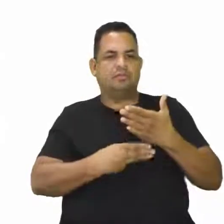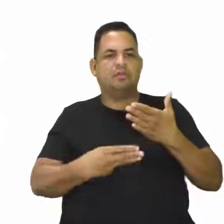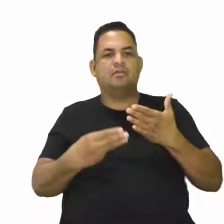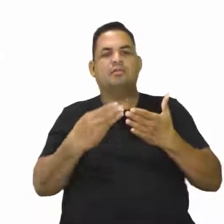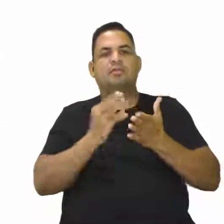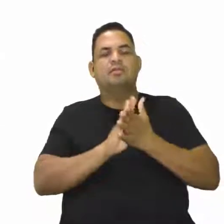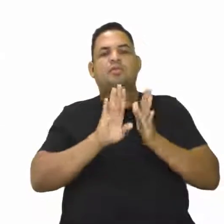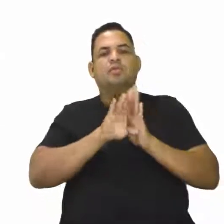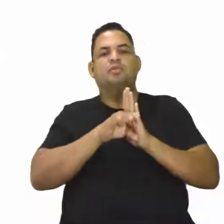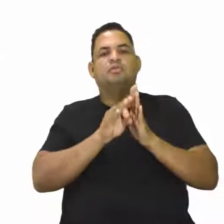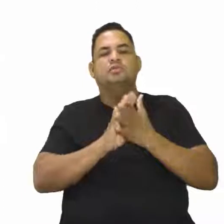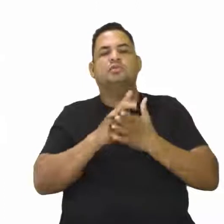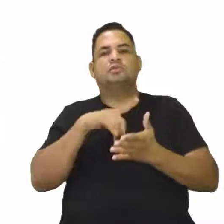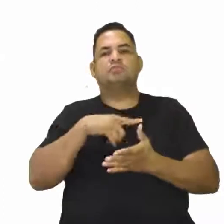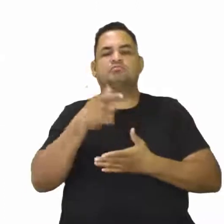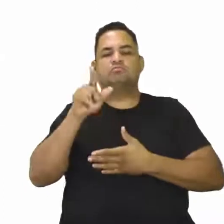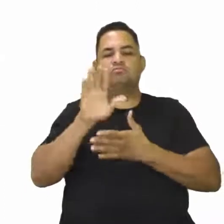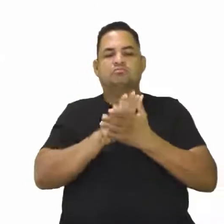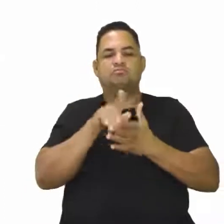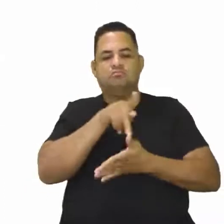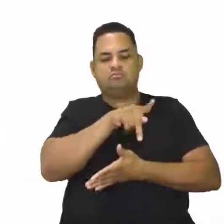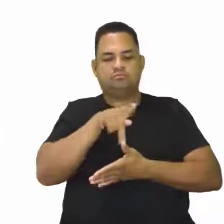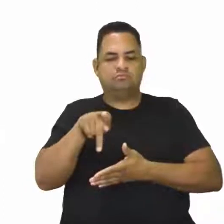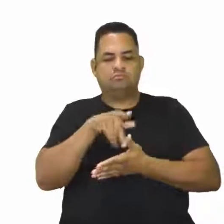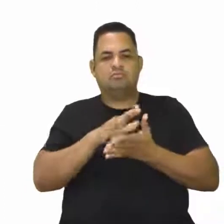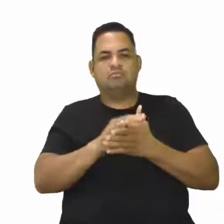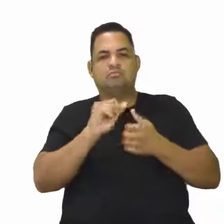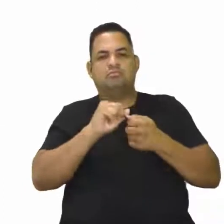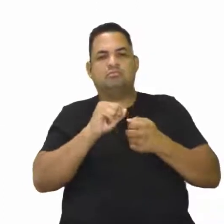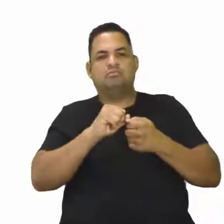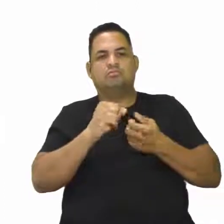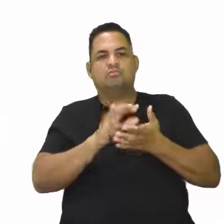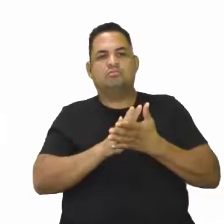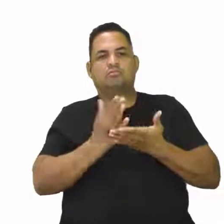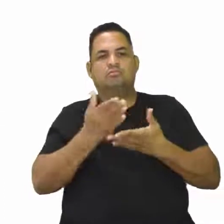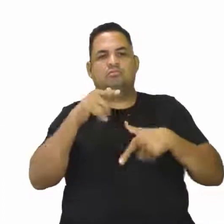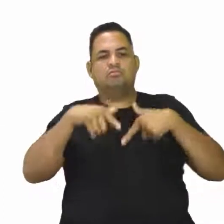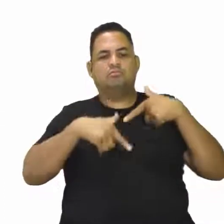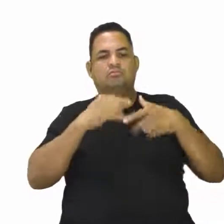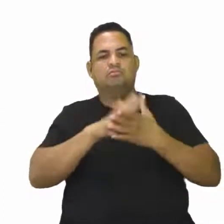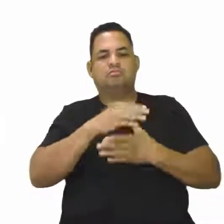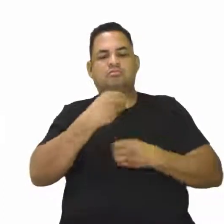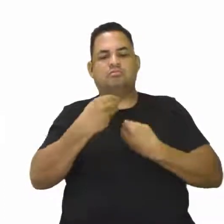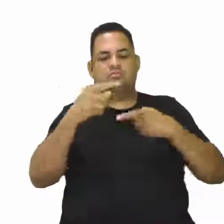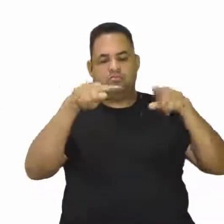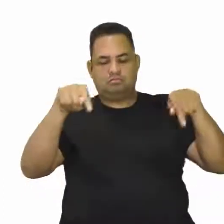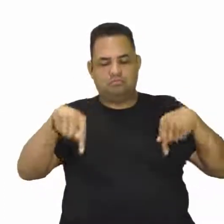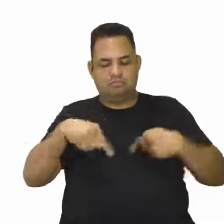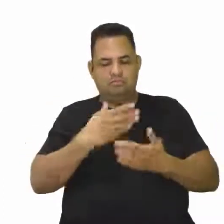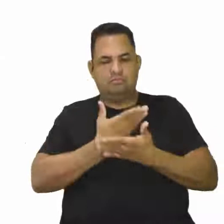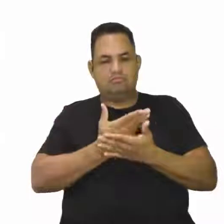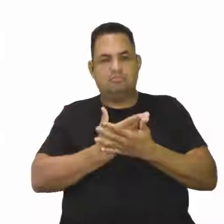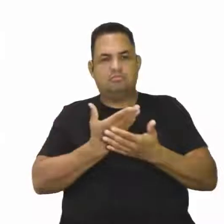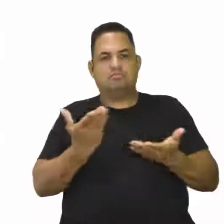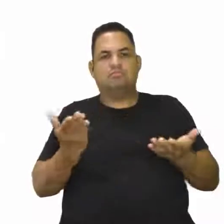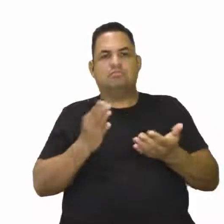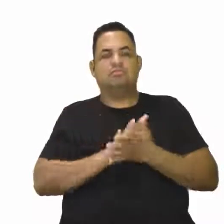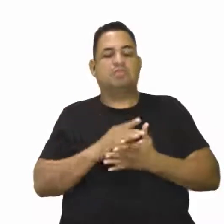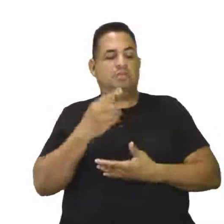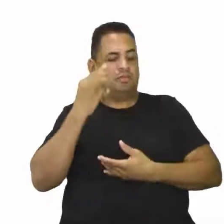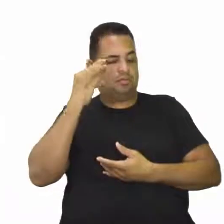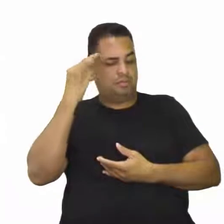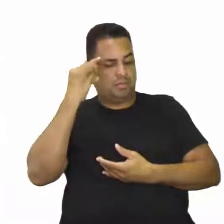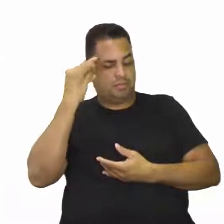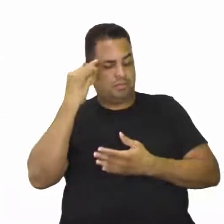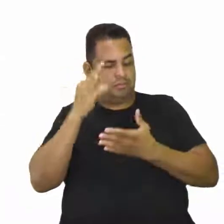verdade? Tem outros professores que também fizeram como trabalho extra classe esse mapa conceitual ou mapa mental,